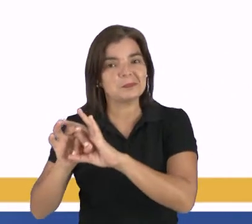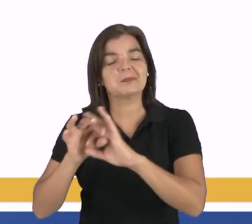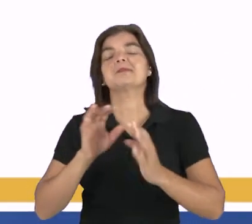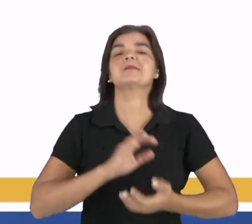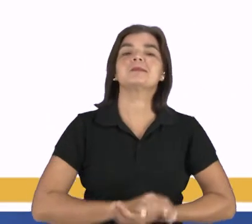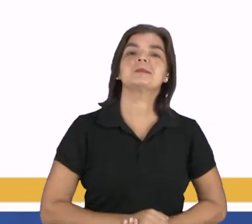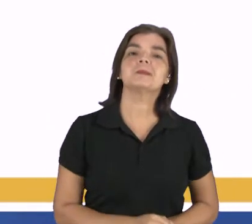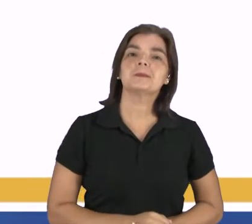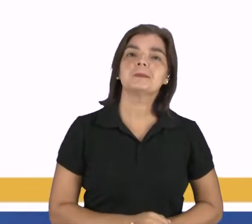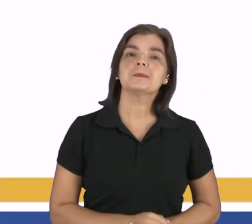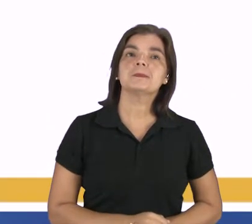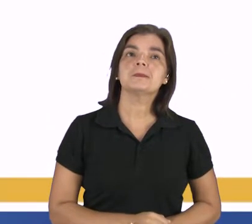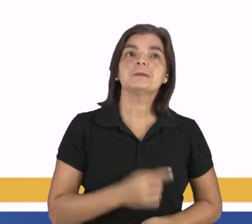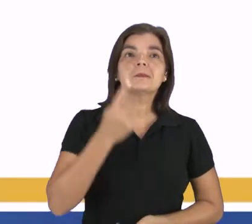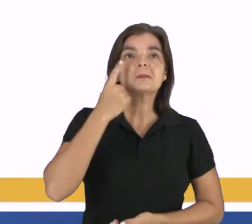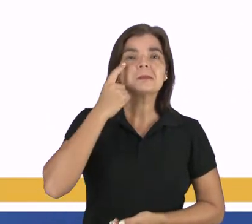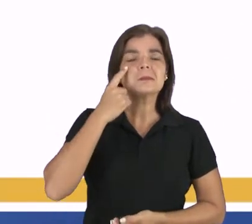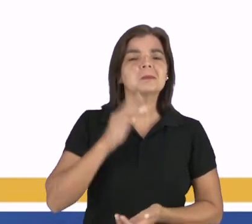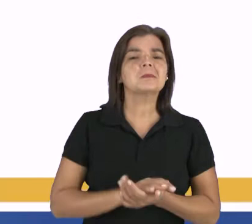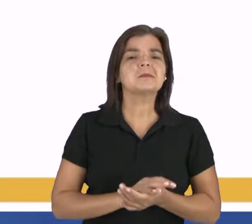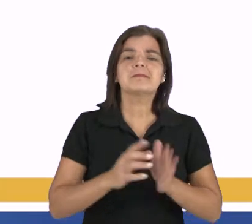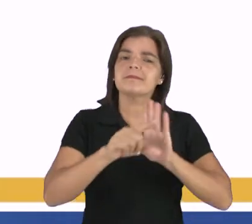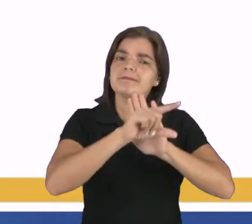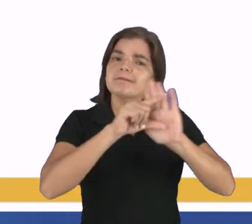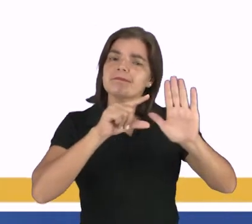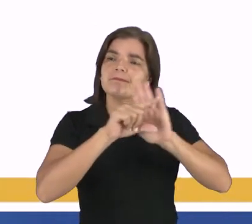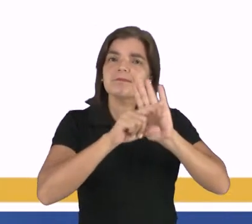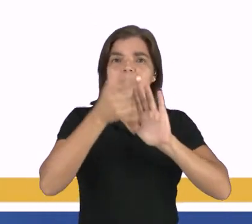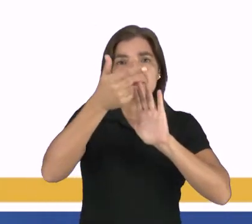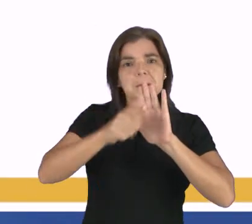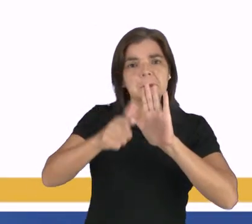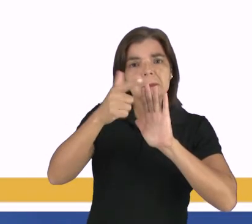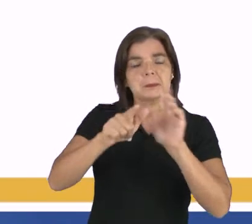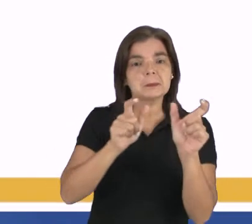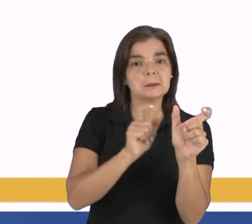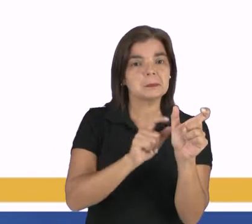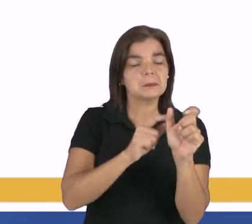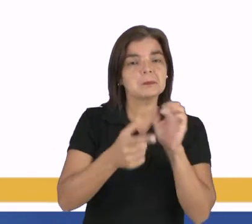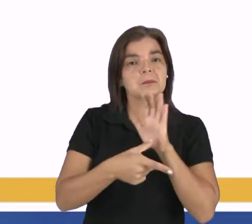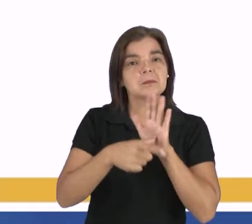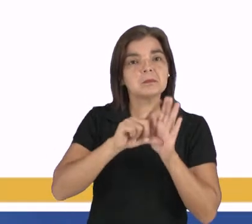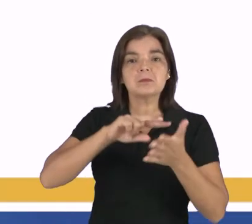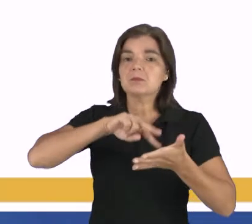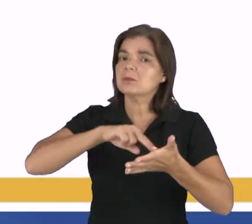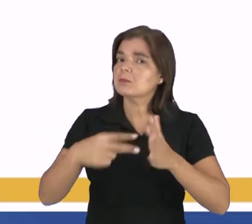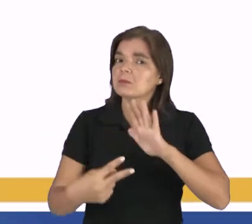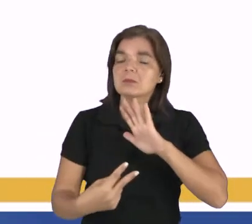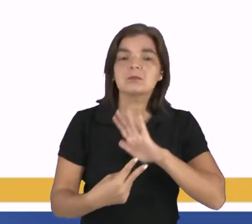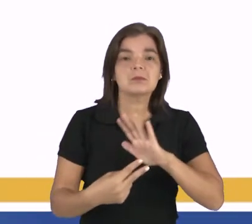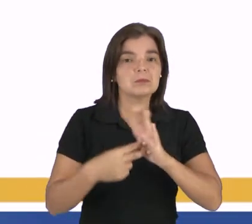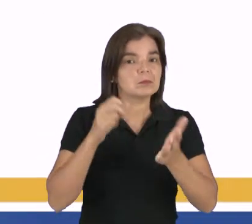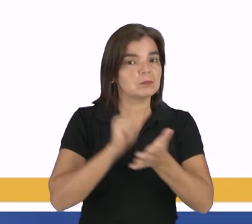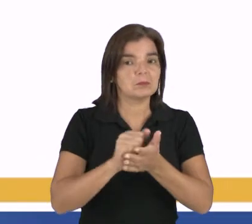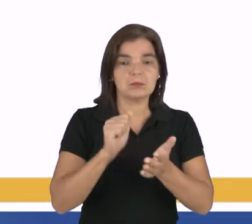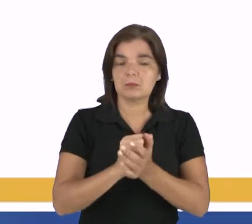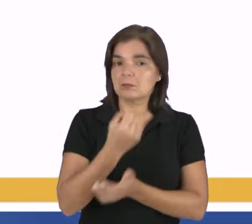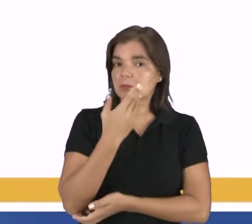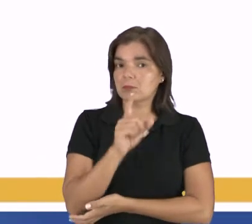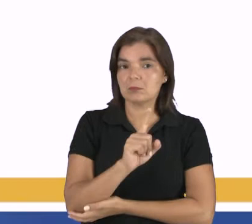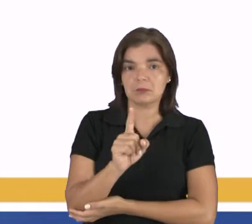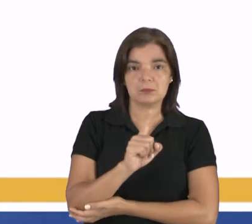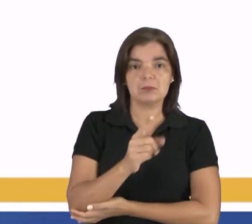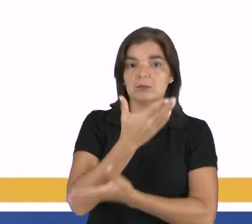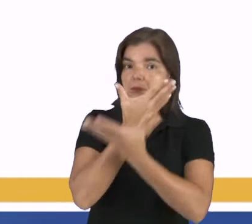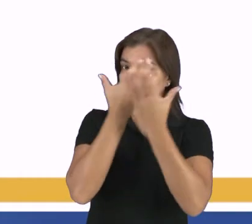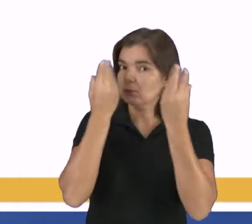sentido. Retomar a cada frase uma palavra da anterior não significa escrever bem.